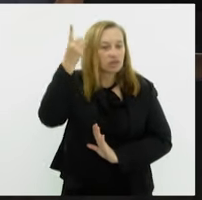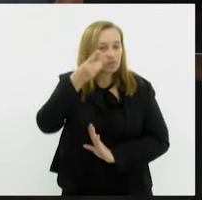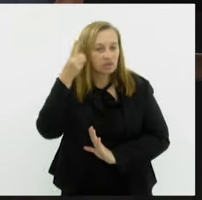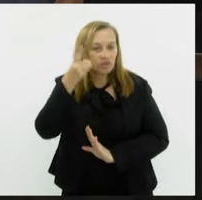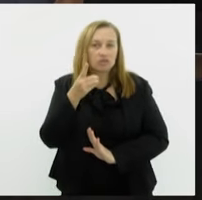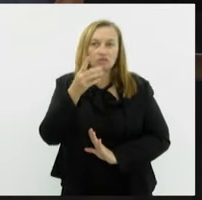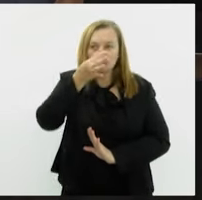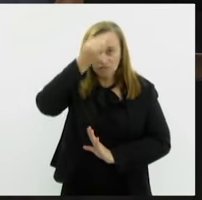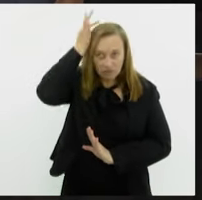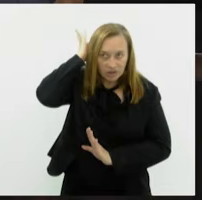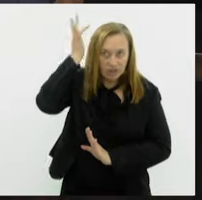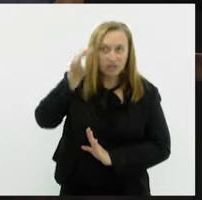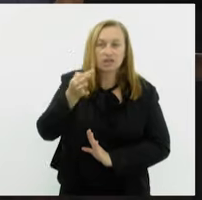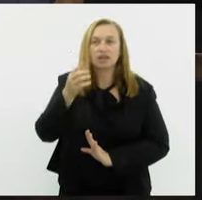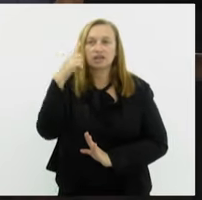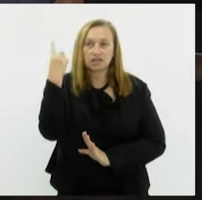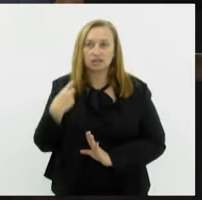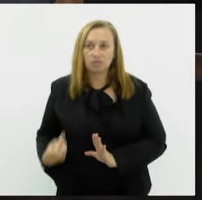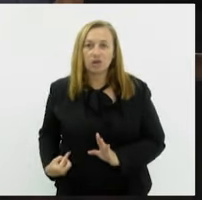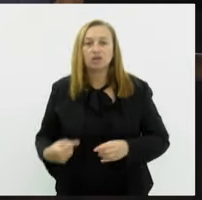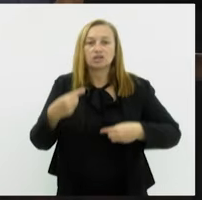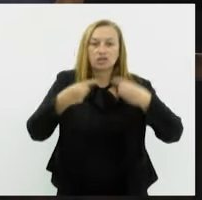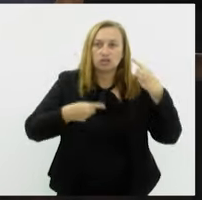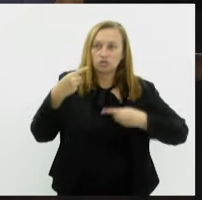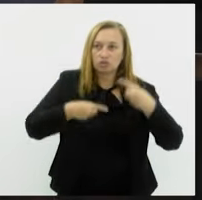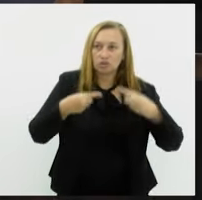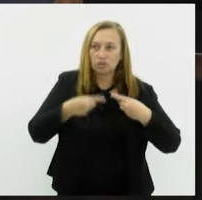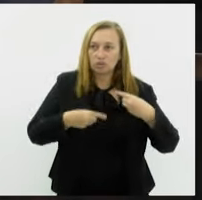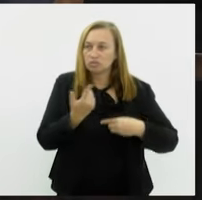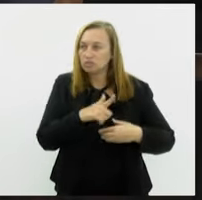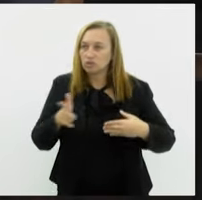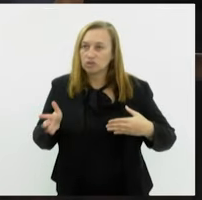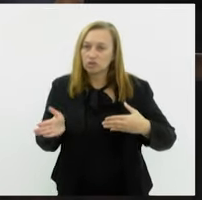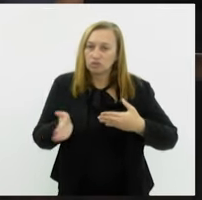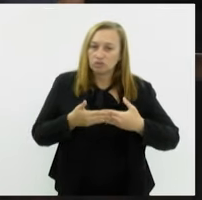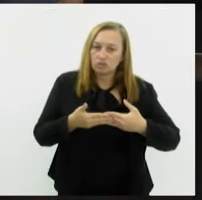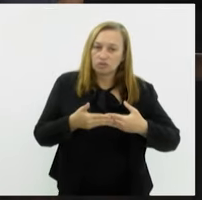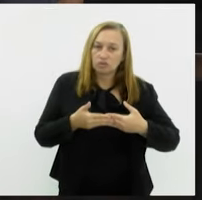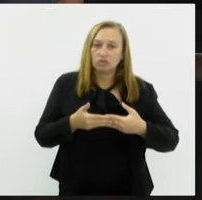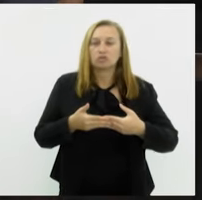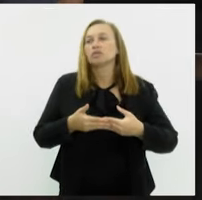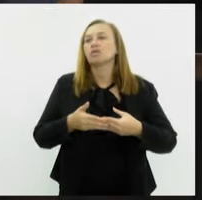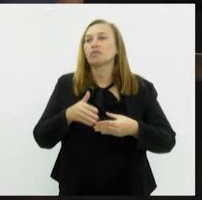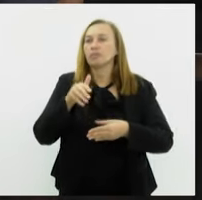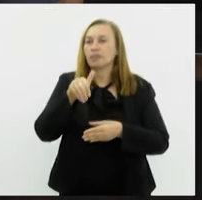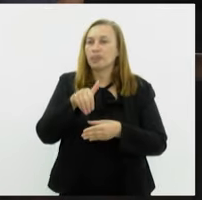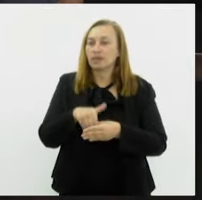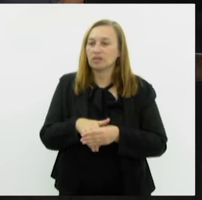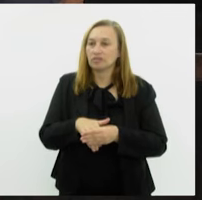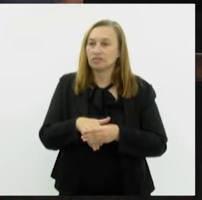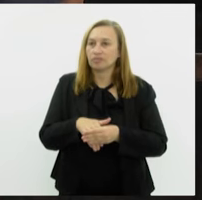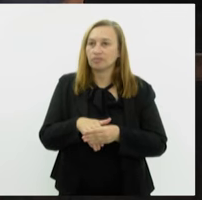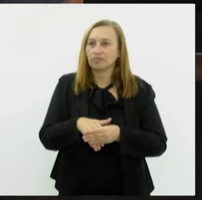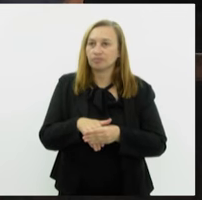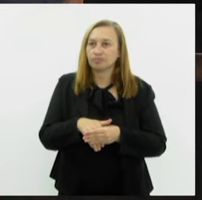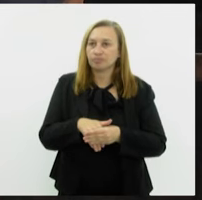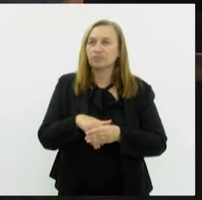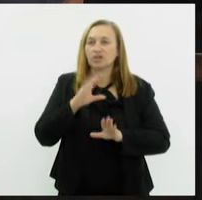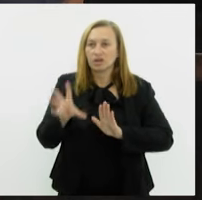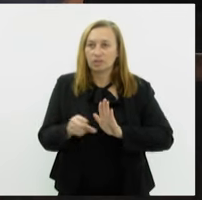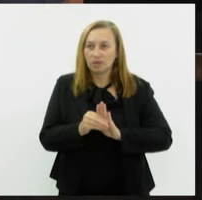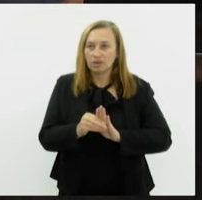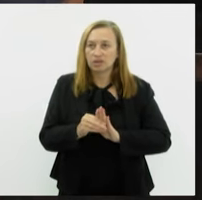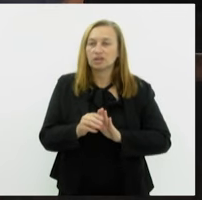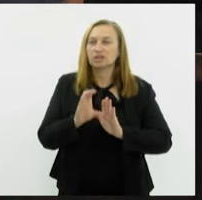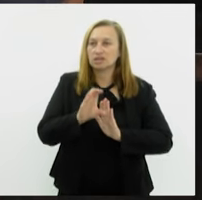Fred Pacheco e Dani Balbi. Em discussão, não havendo quem queira discutir, encerrada a discussão. Em votação, a emenda da